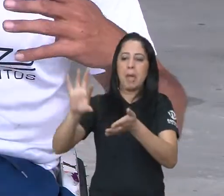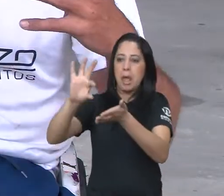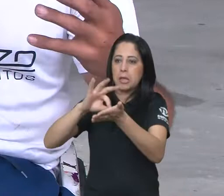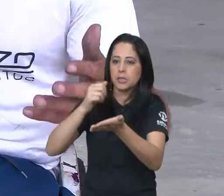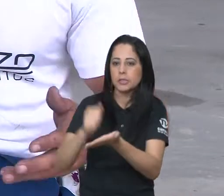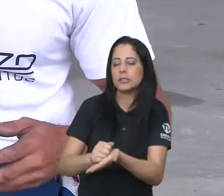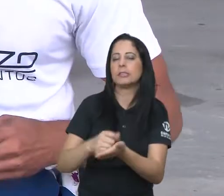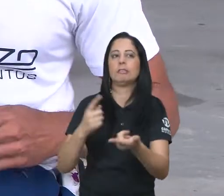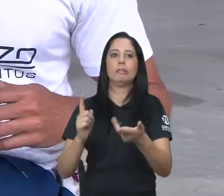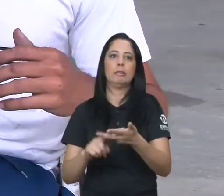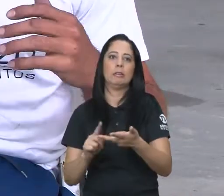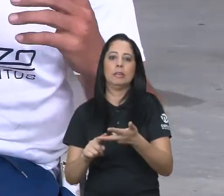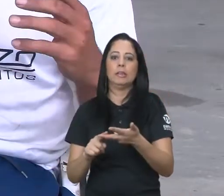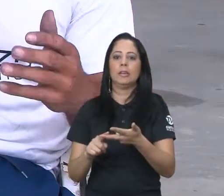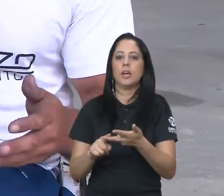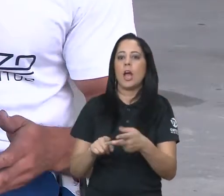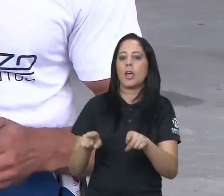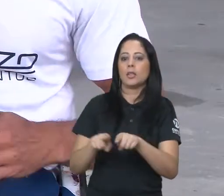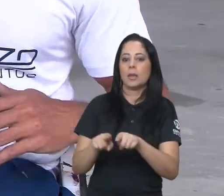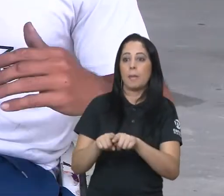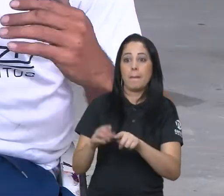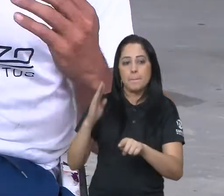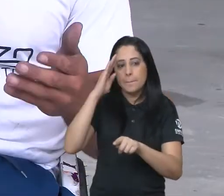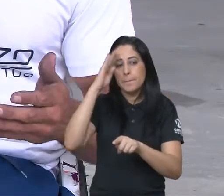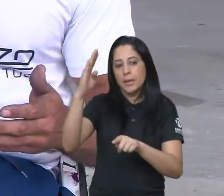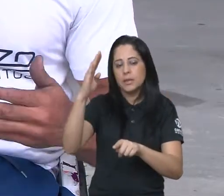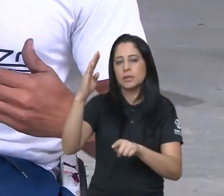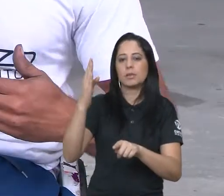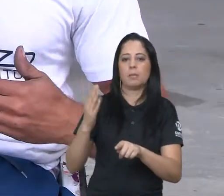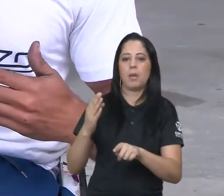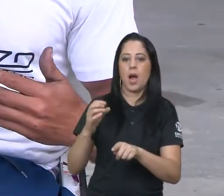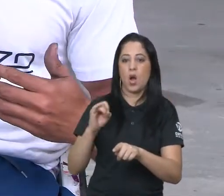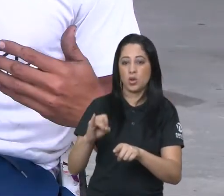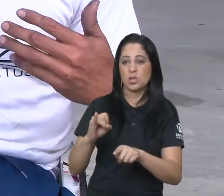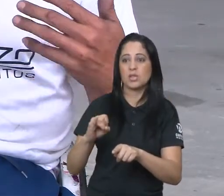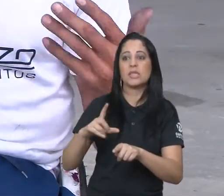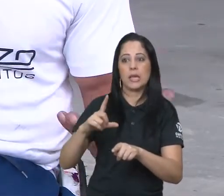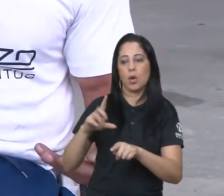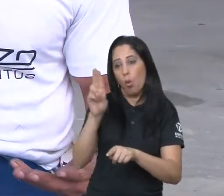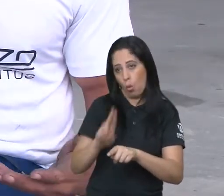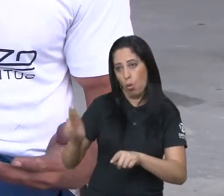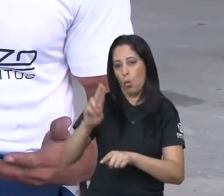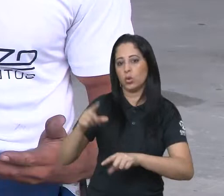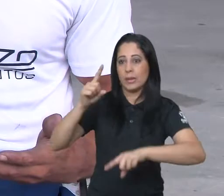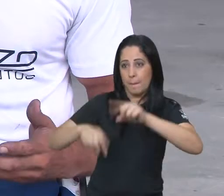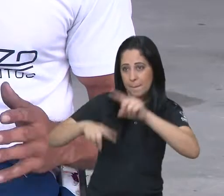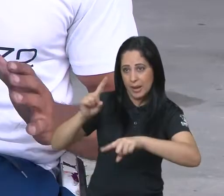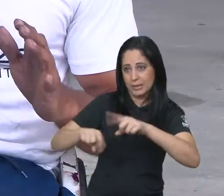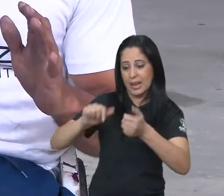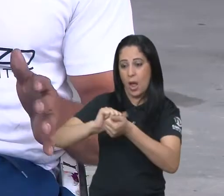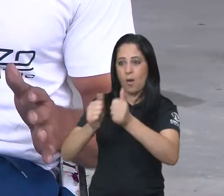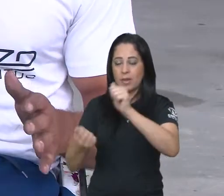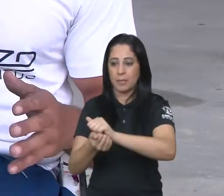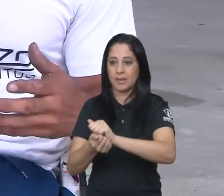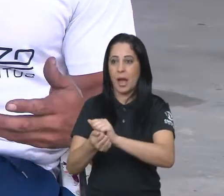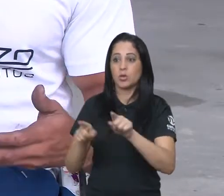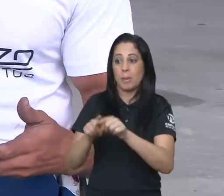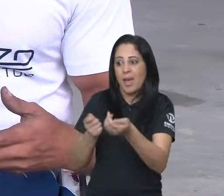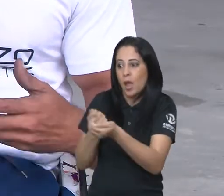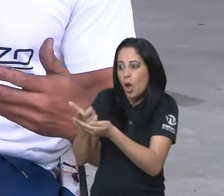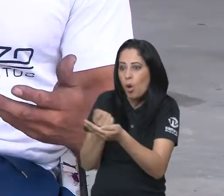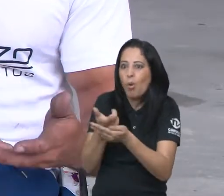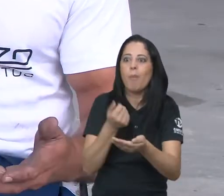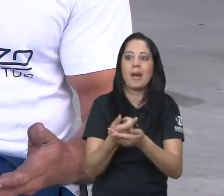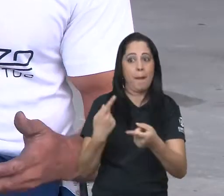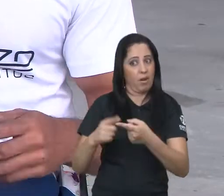competições, inscrição, suplementação e principalmente para nós hoje que tem um material adaptado, principalmente